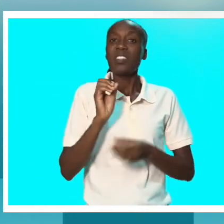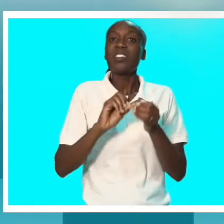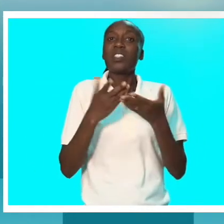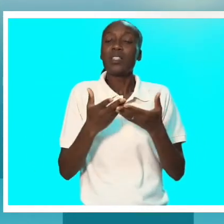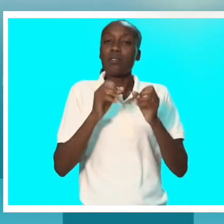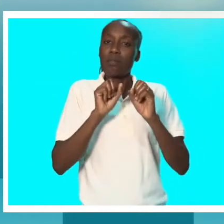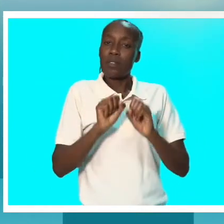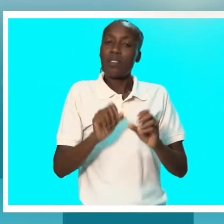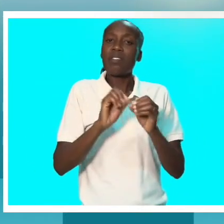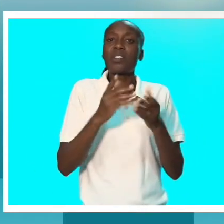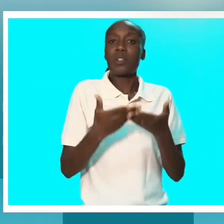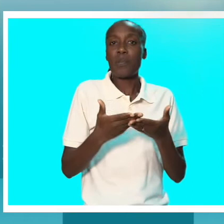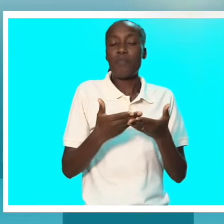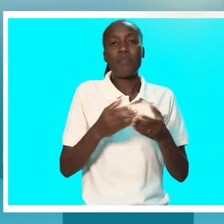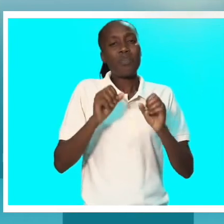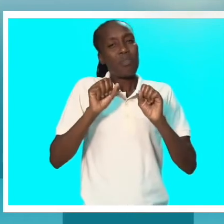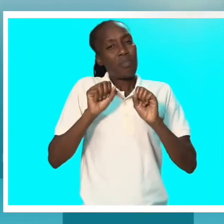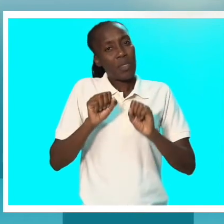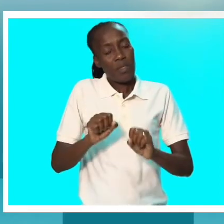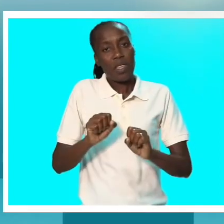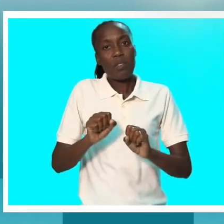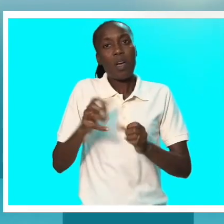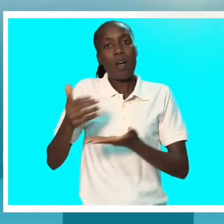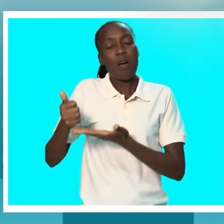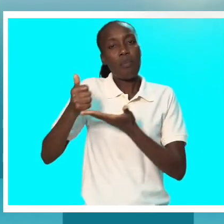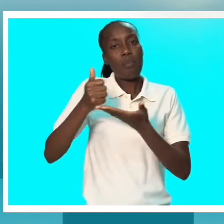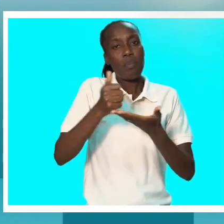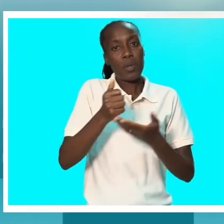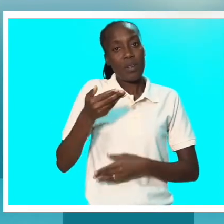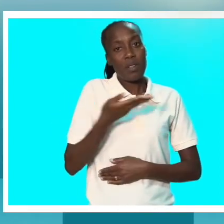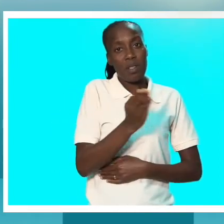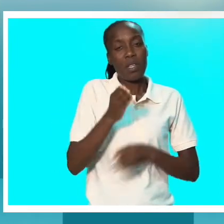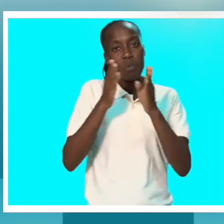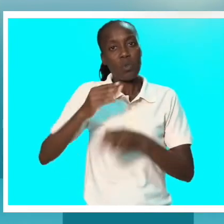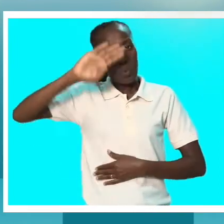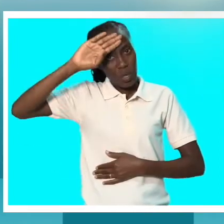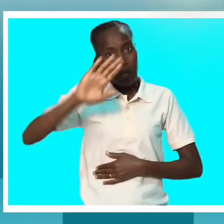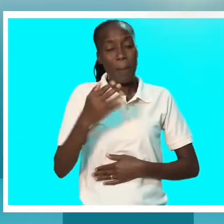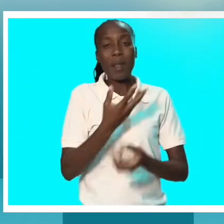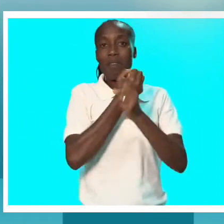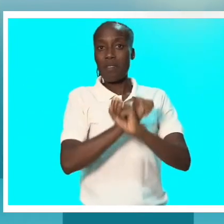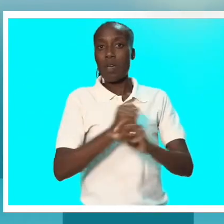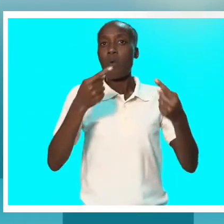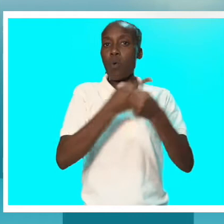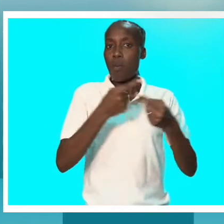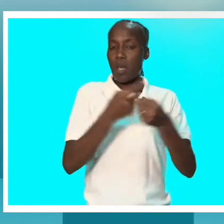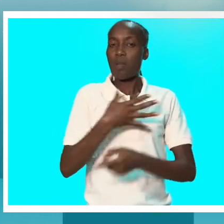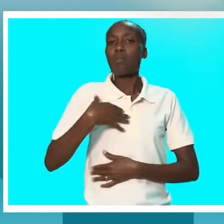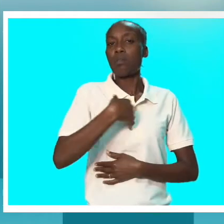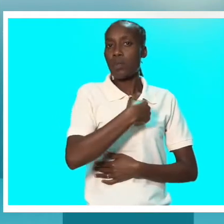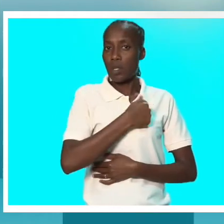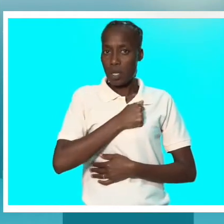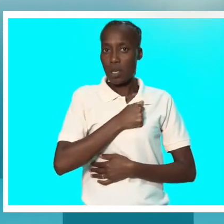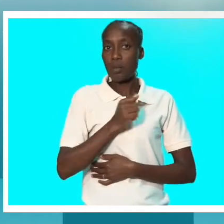seja prestado o devido acompanhamento da doença para evitar complicações